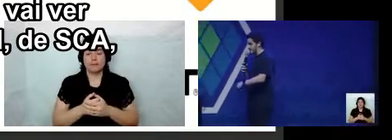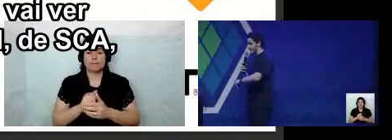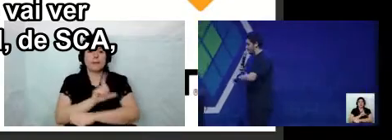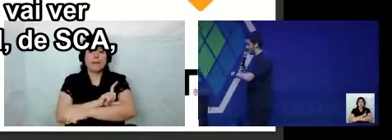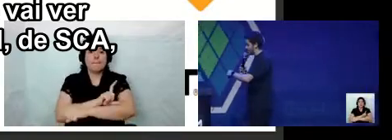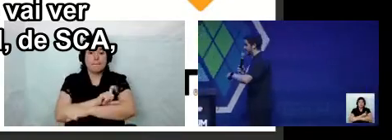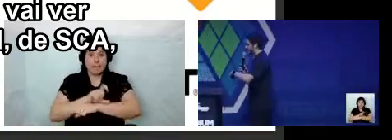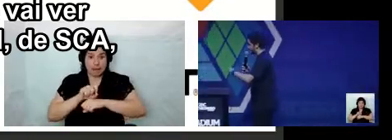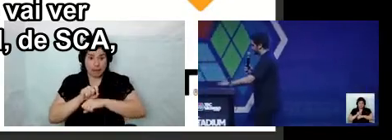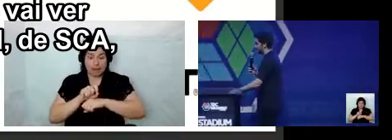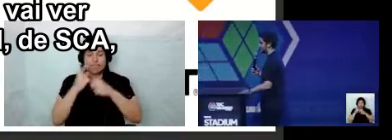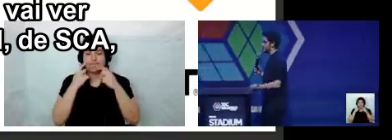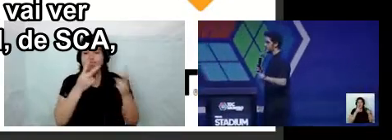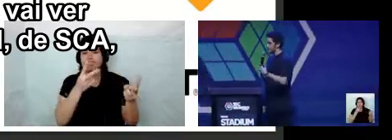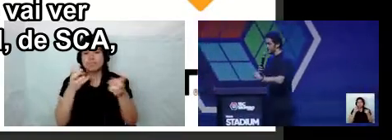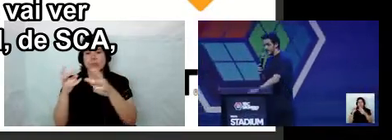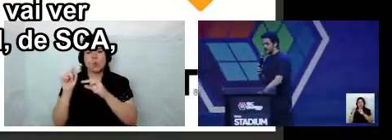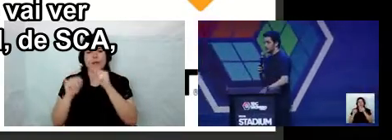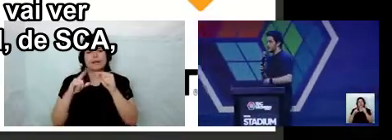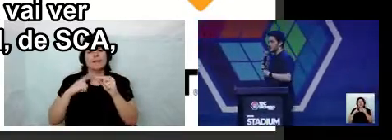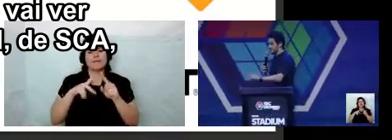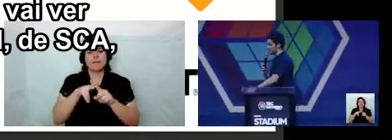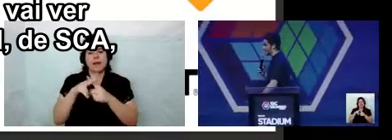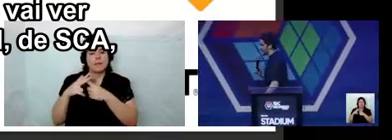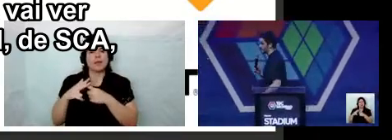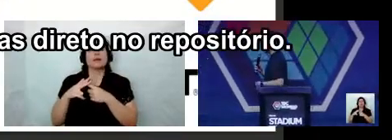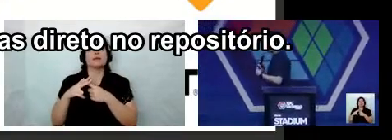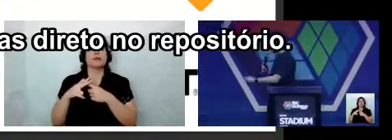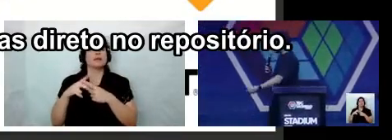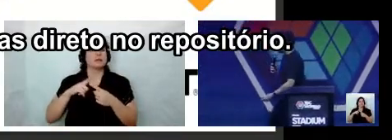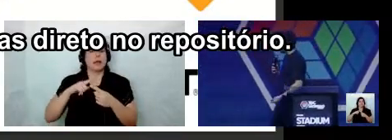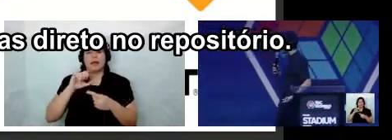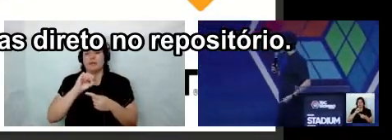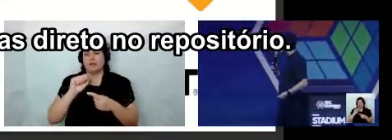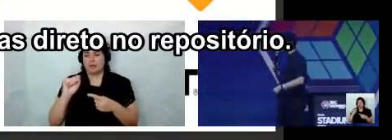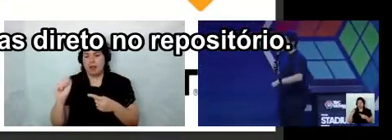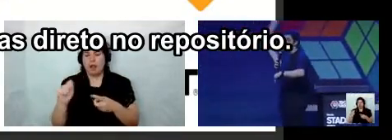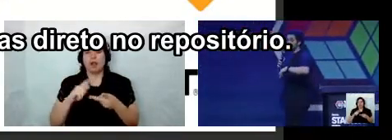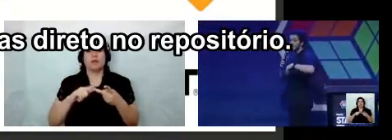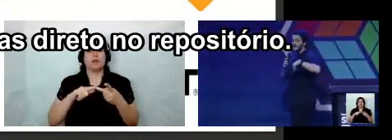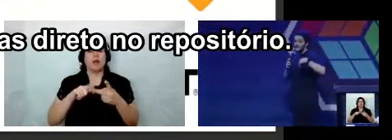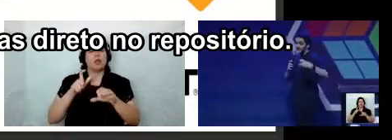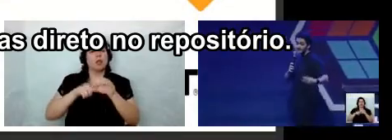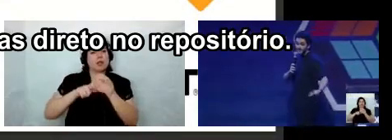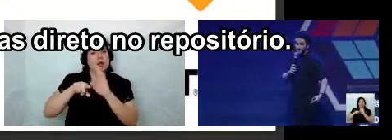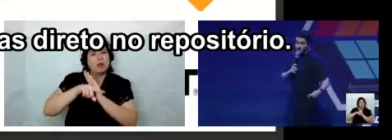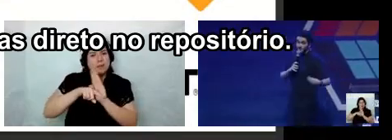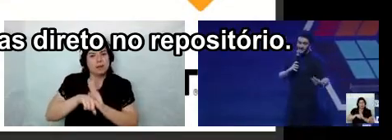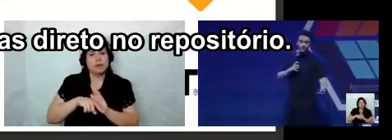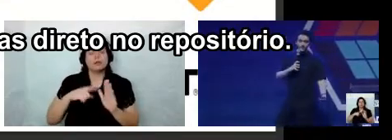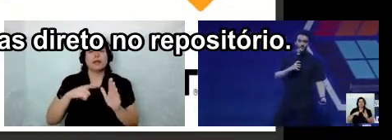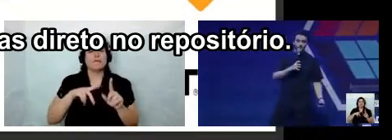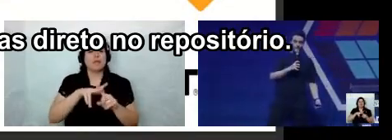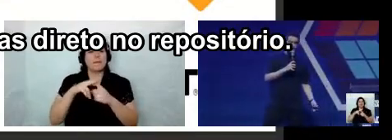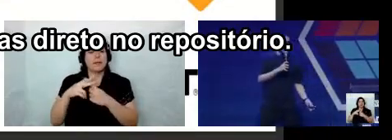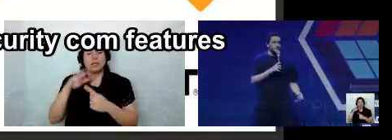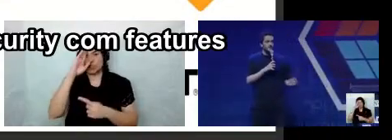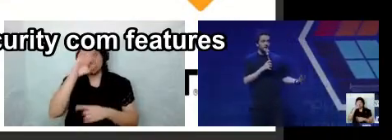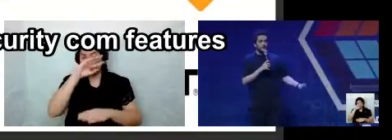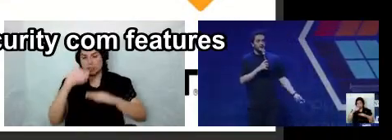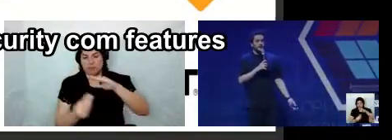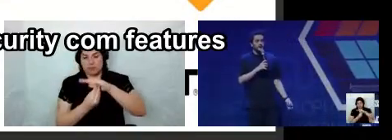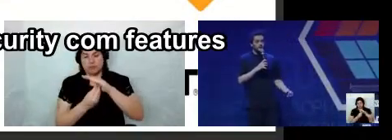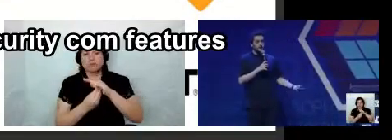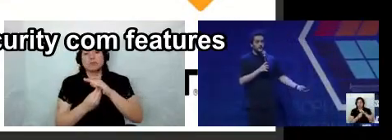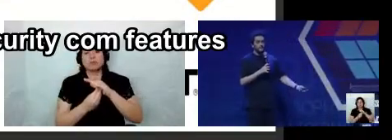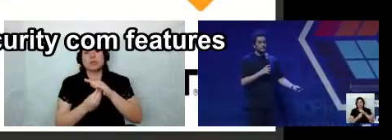ver ferramentas de SAST, de DAST, de SCA, de análise de dependências, vai ter ferramentas direto no repositório, então você